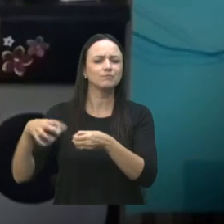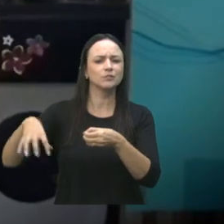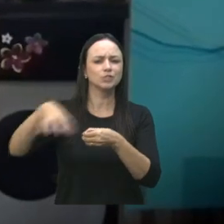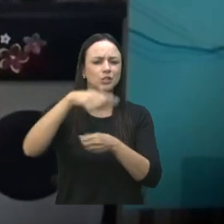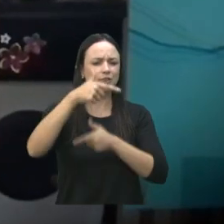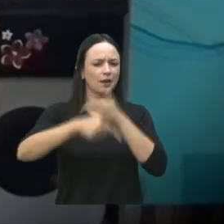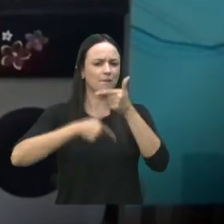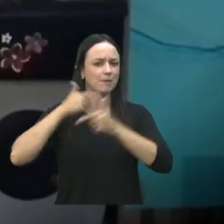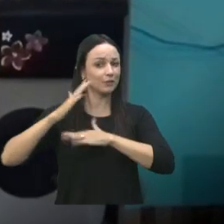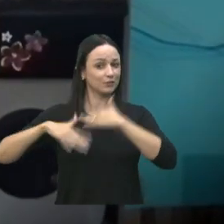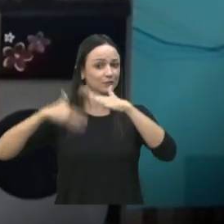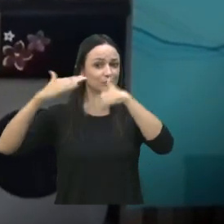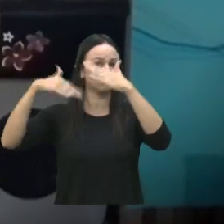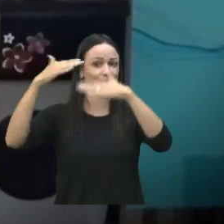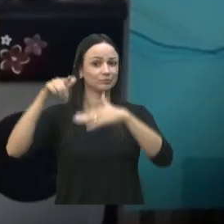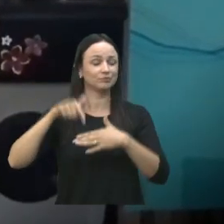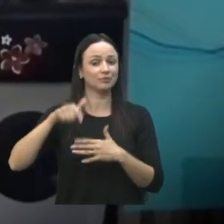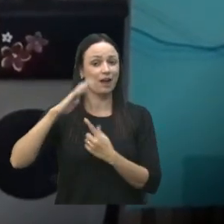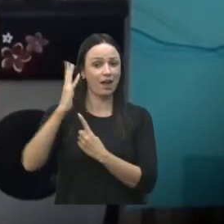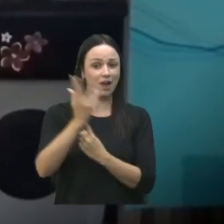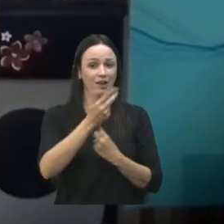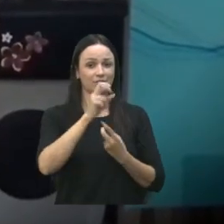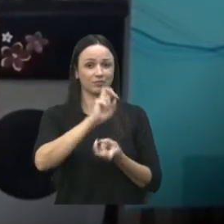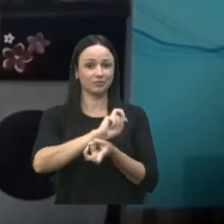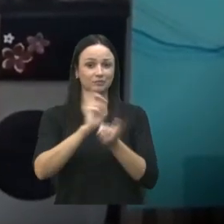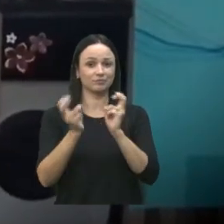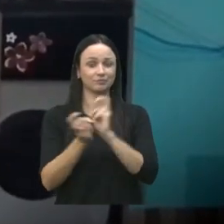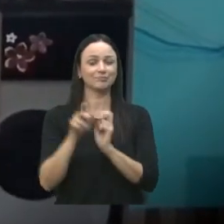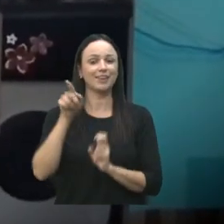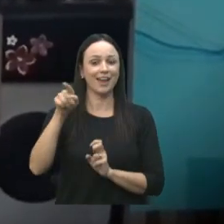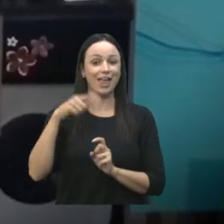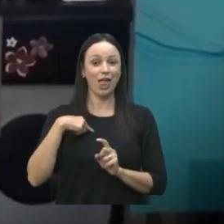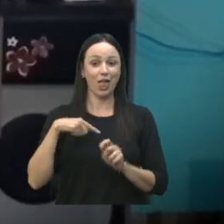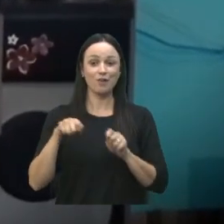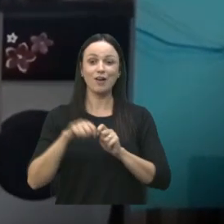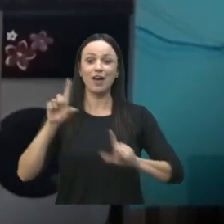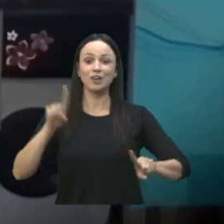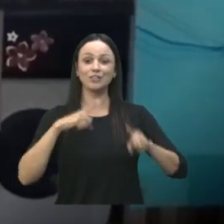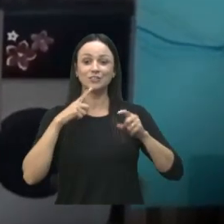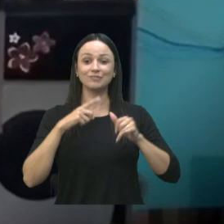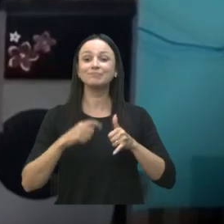trabalho desenvolvido da arte da capoeira. E pro mestre Pezinho eu canto assim, ó.